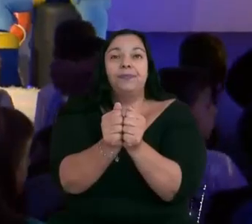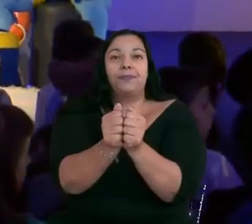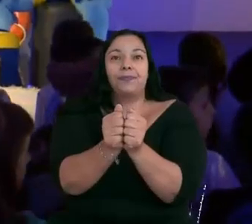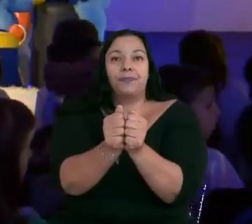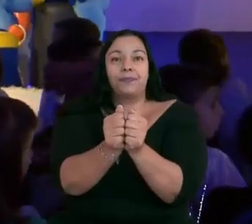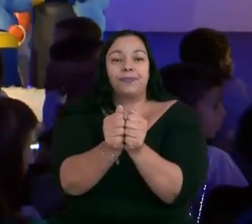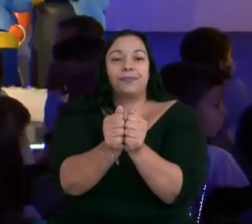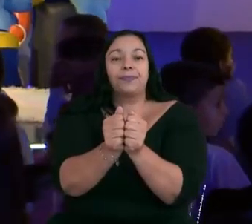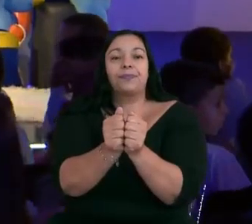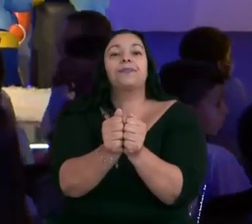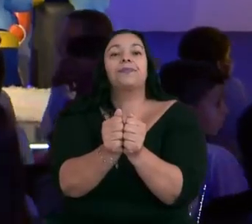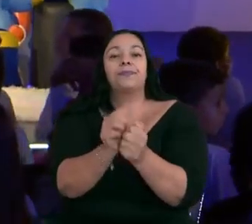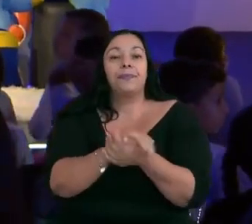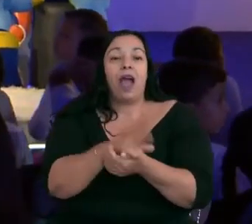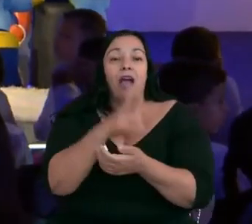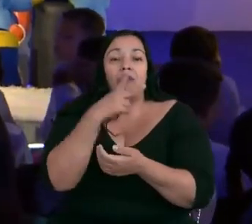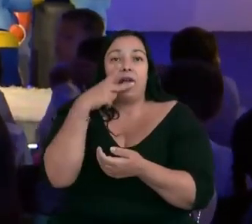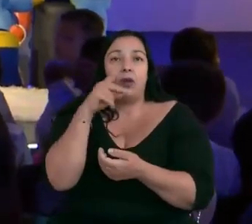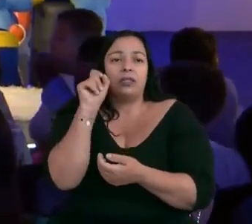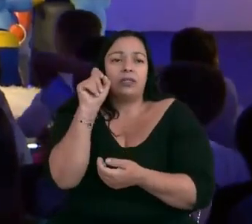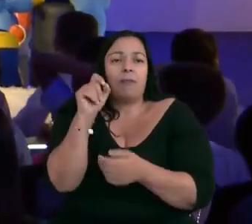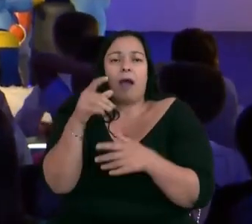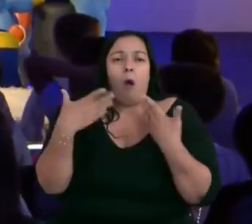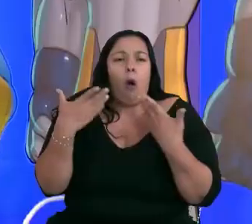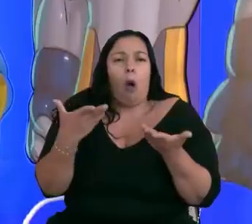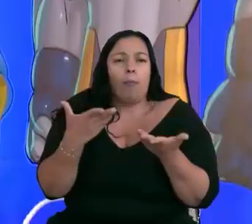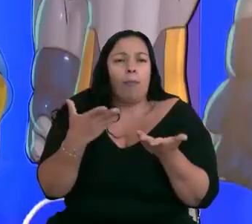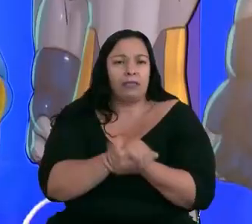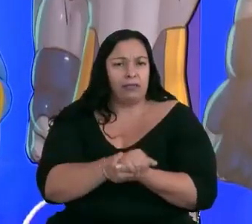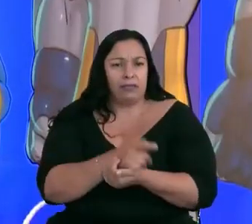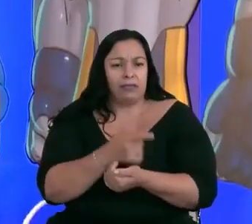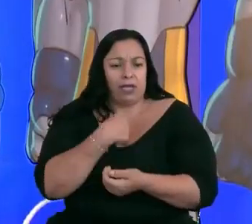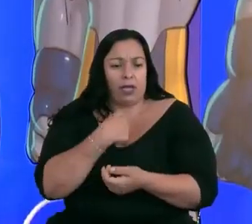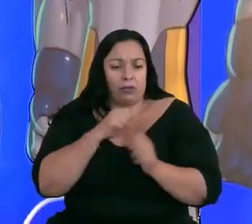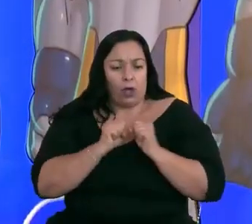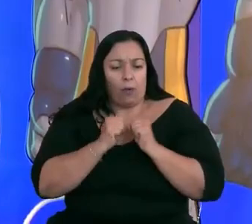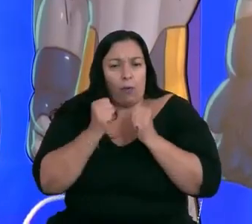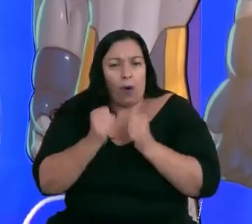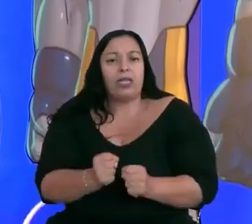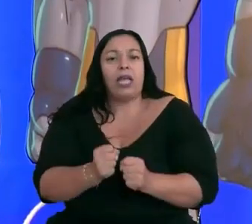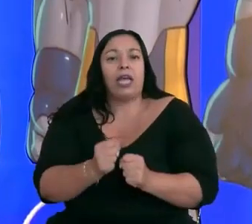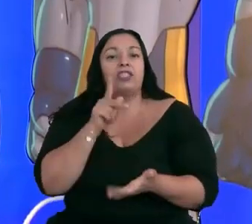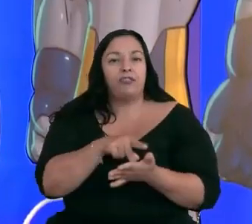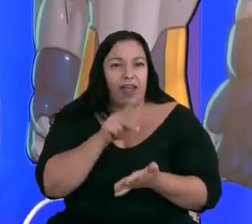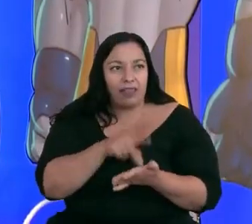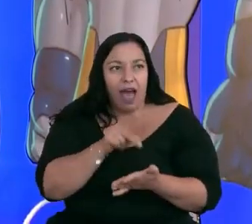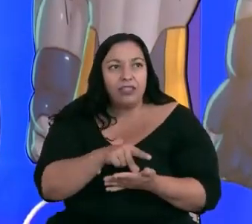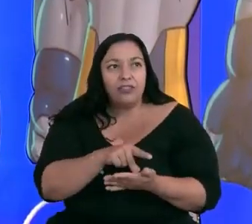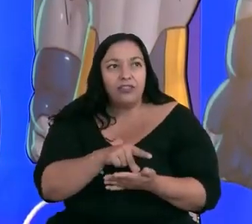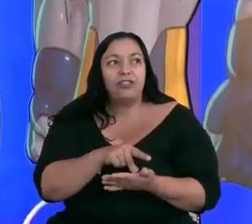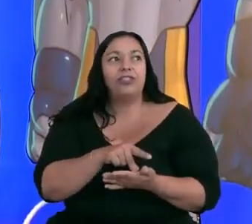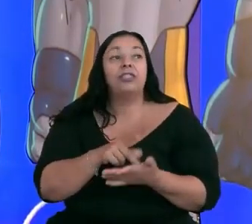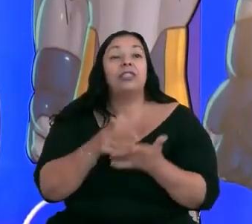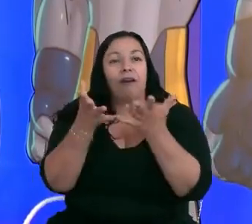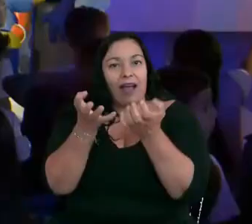Rodolfinho falou assim, mas como assim? Eu tenho poderes reais? Então, quer